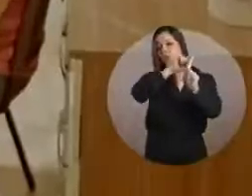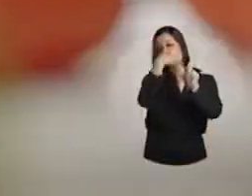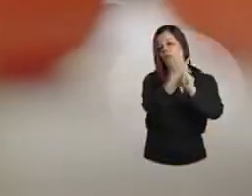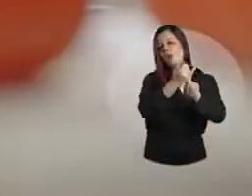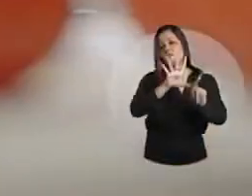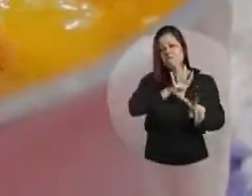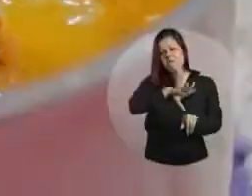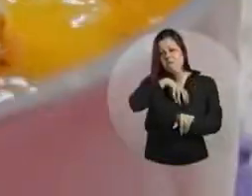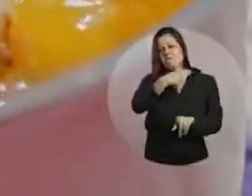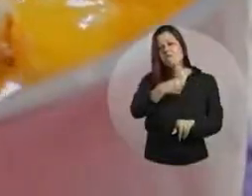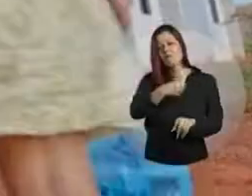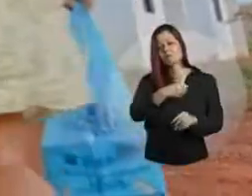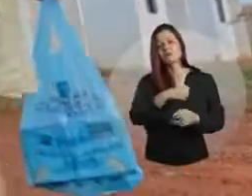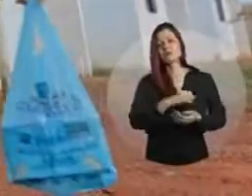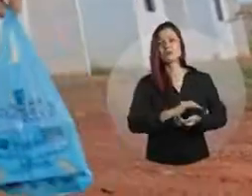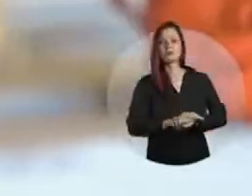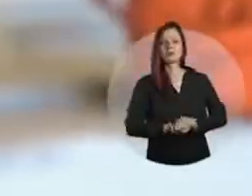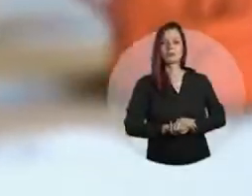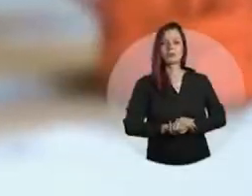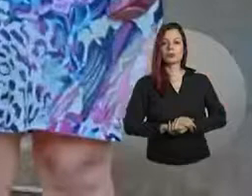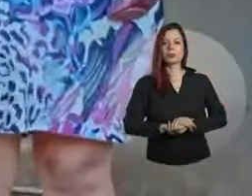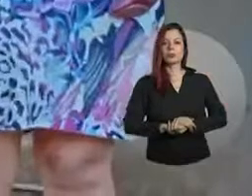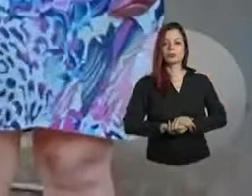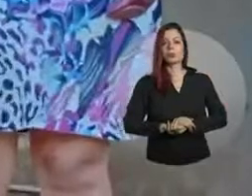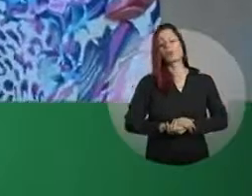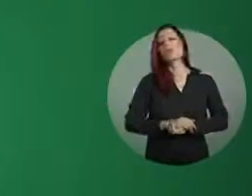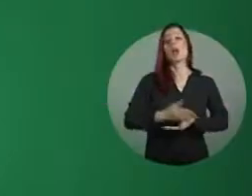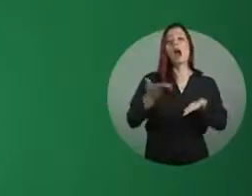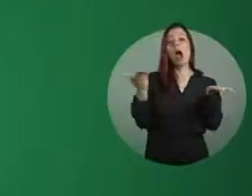os programas sociais ainda mais fortes.